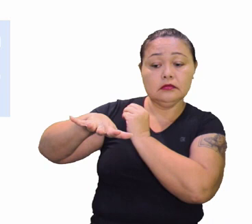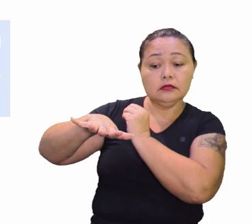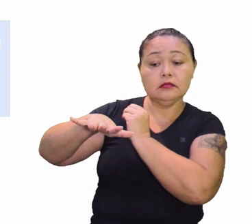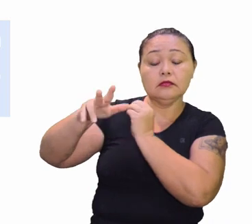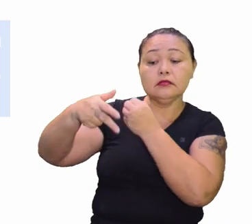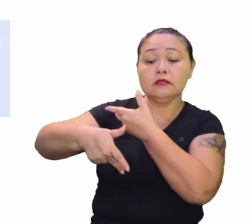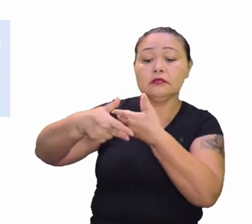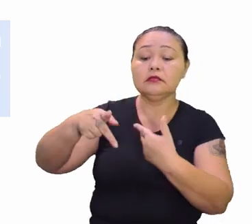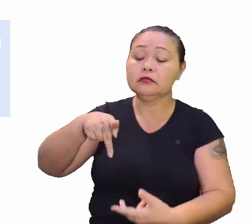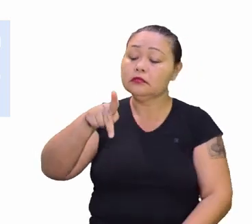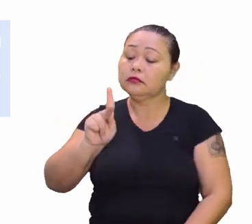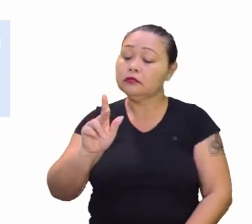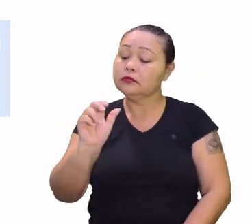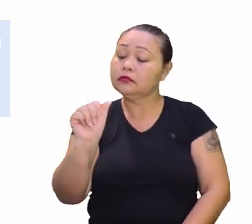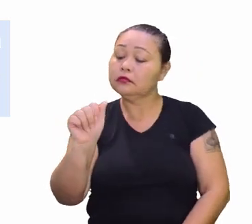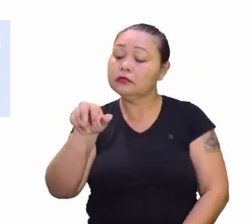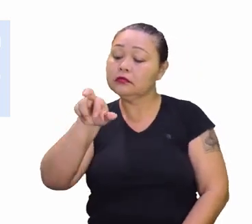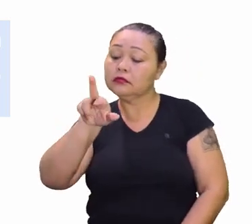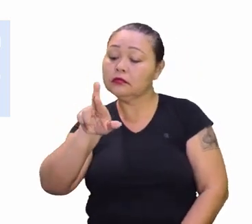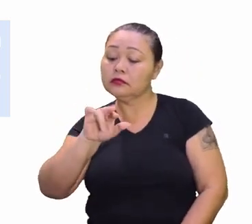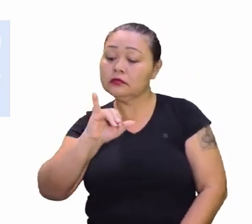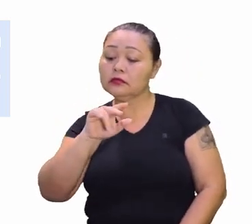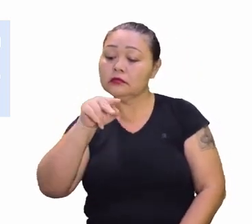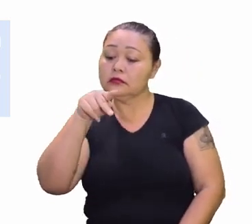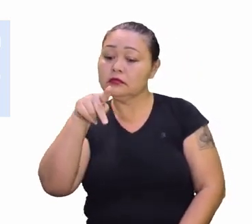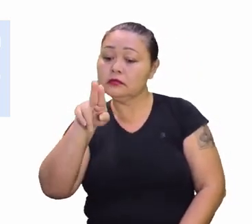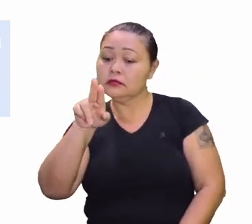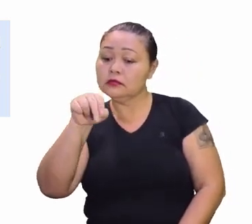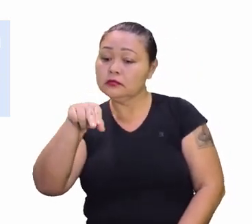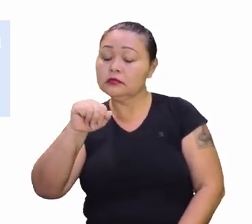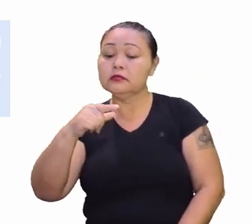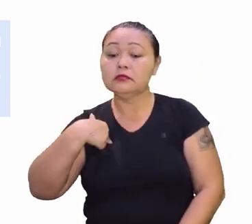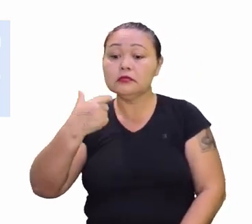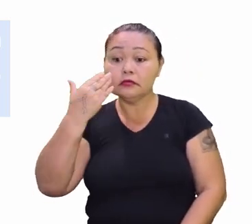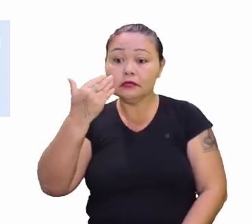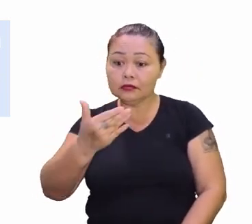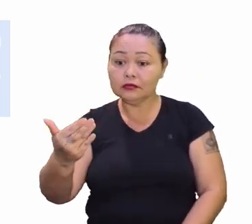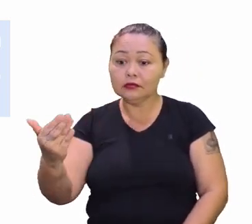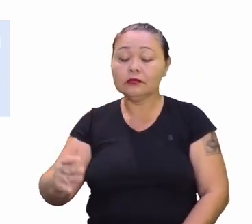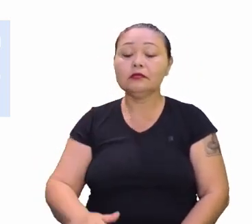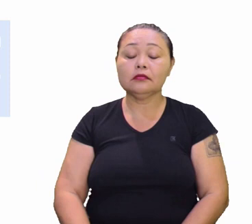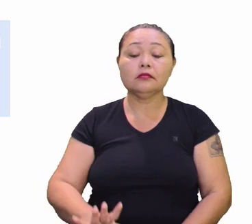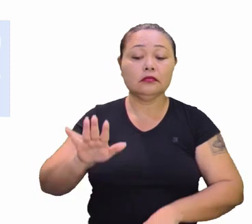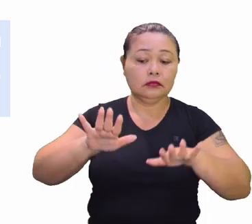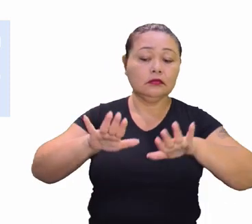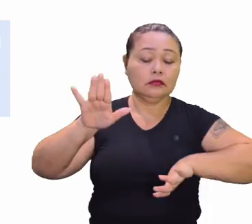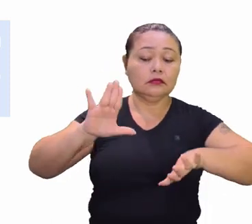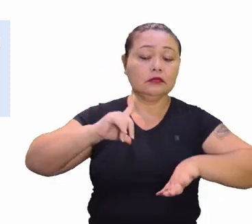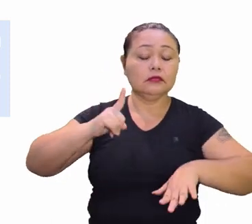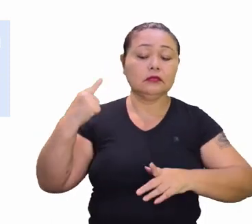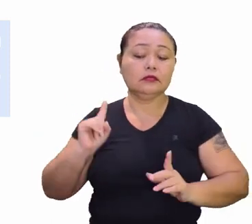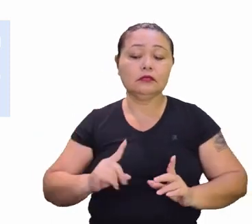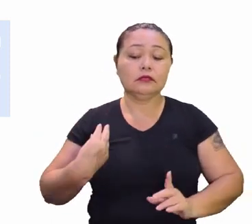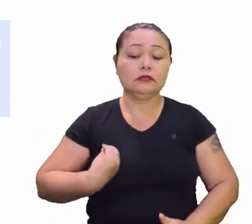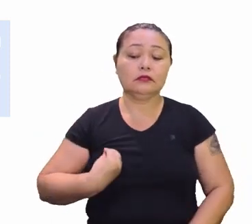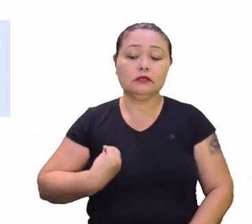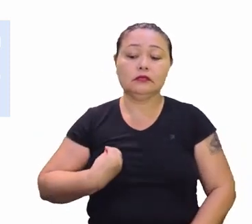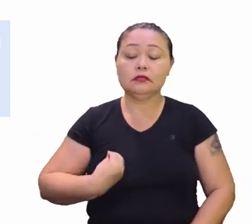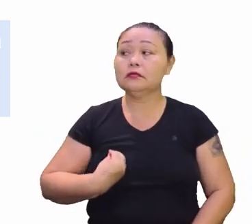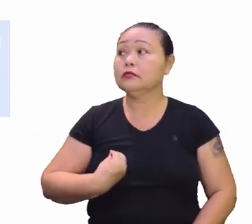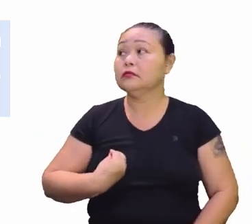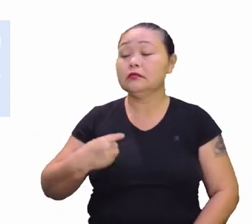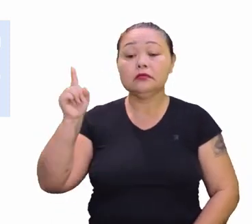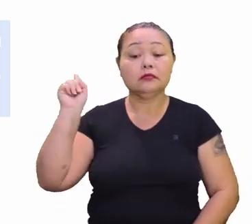da etnia caripuna, de vez em quando a gente vê um por aqui, por Porto Velho, né, Rogério? Eles estão por aqui. Professor